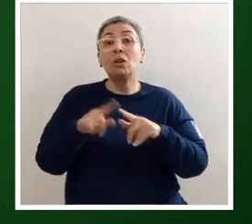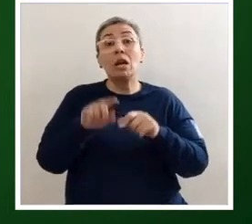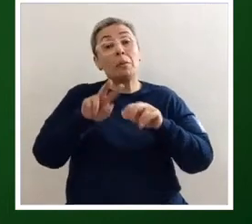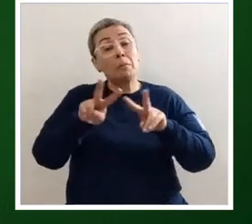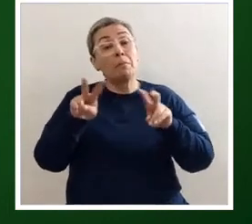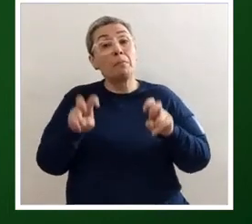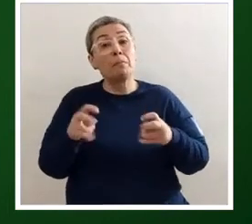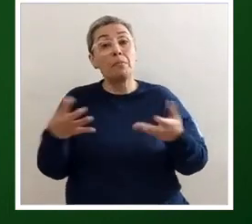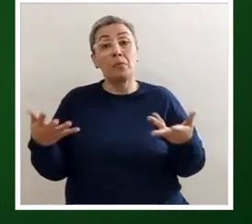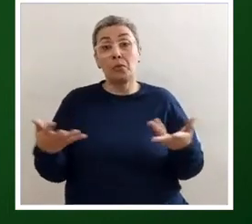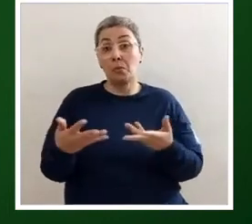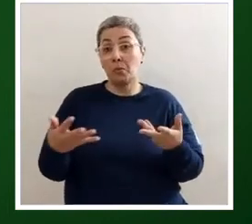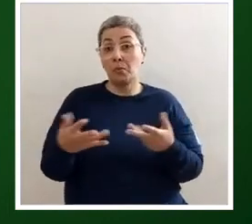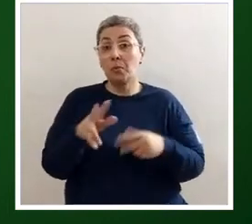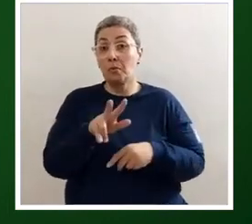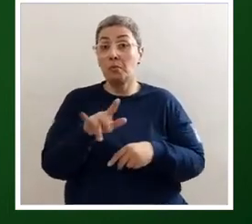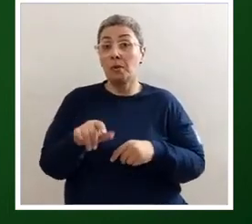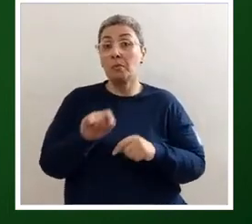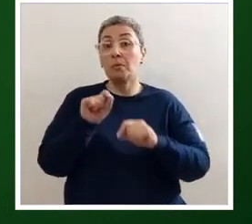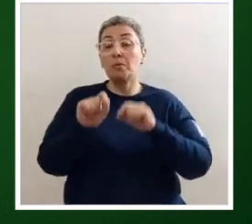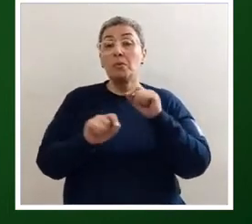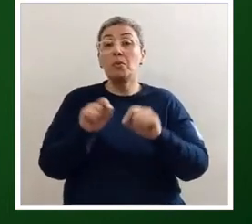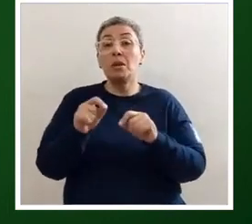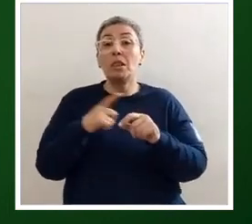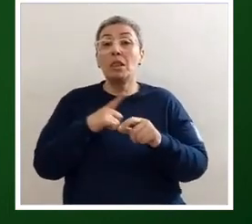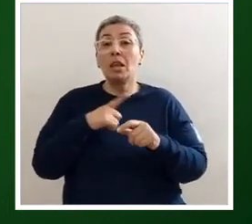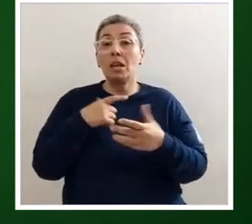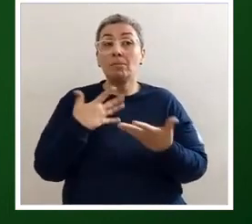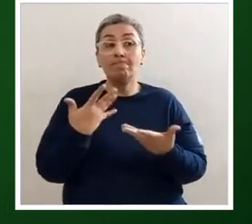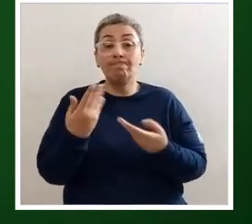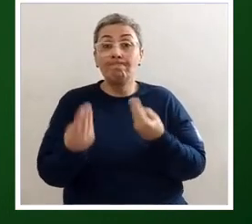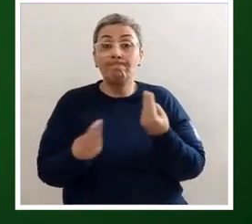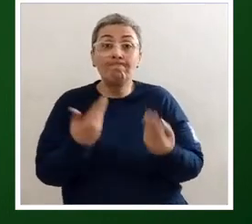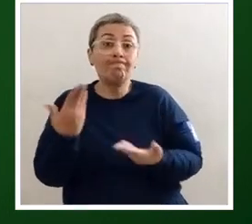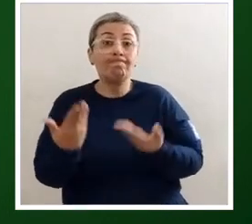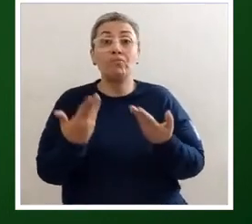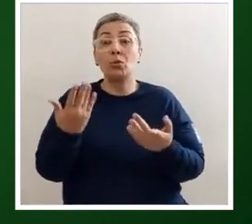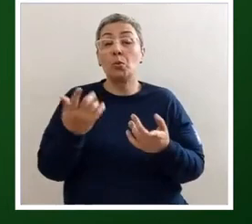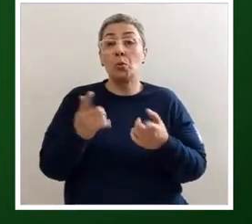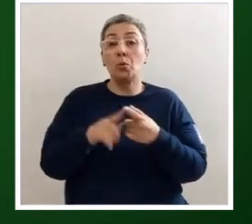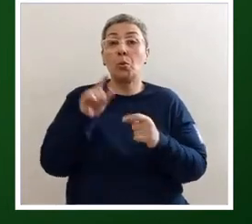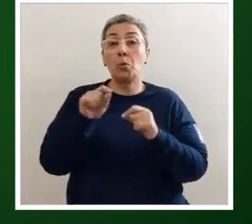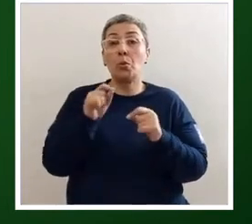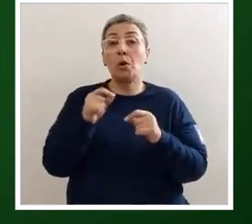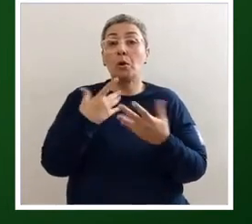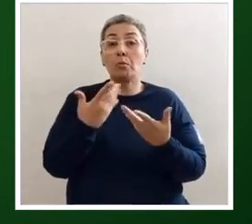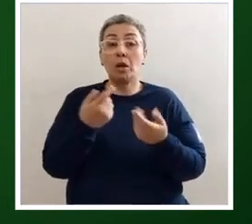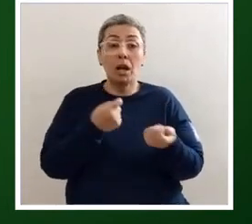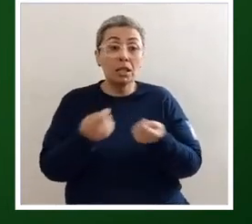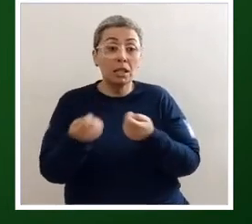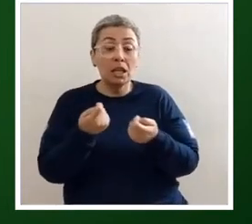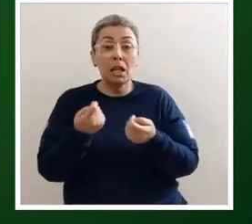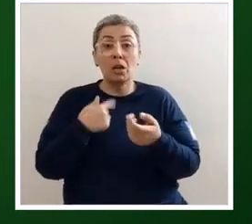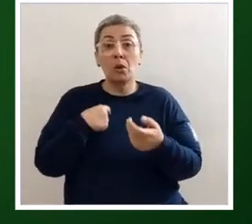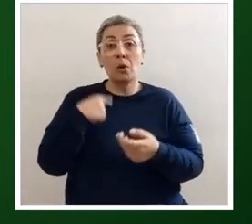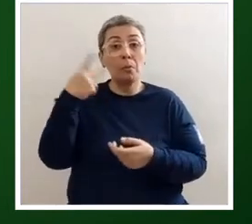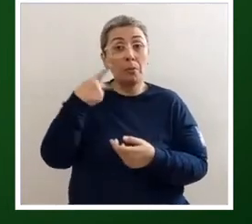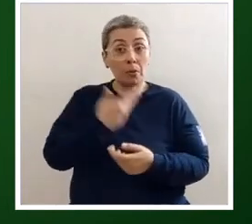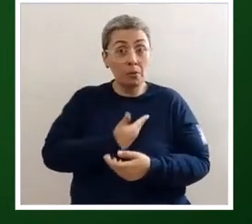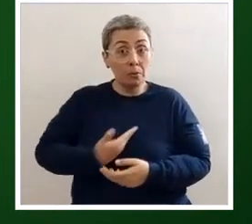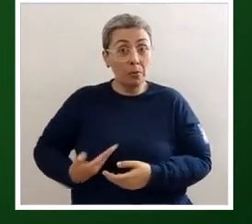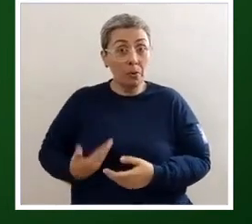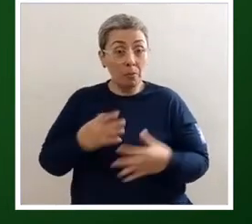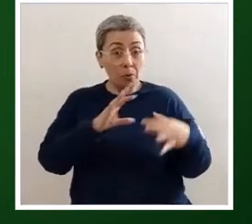é sobre esse tema né de quem e que tem lidado com o gerenciamento de políticas públicas